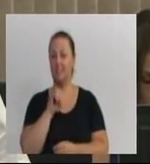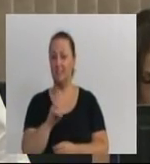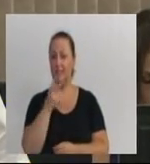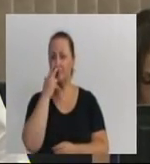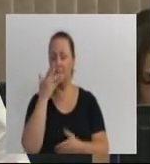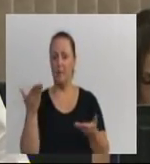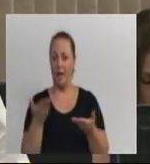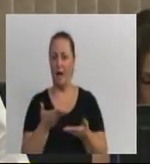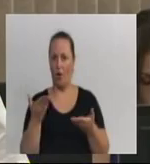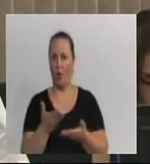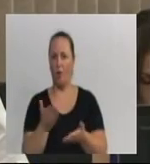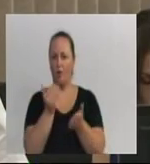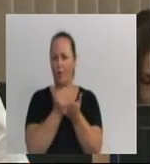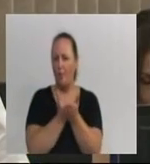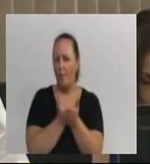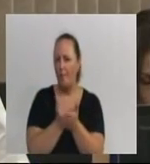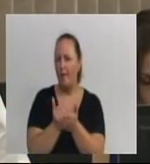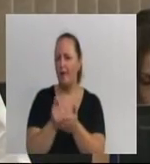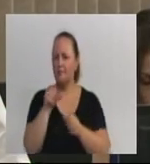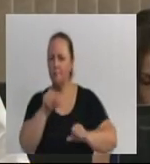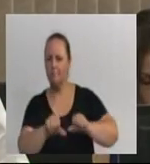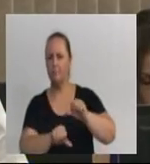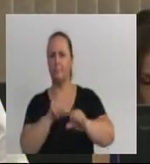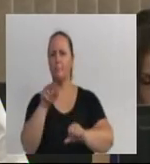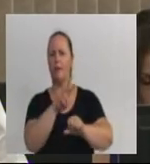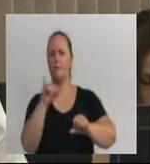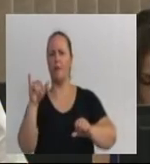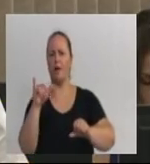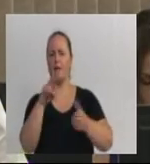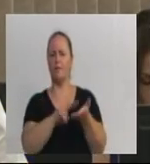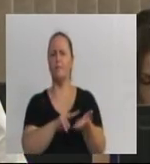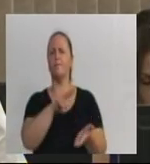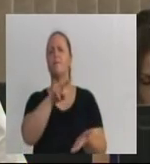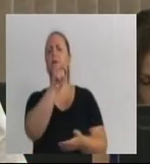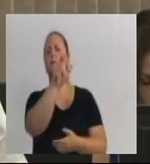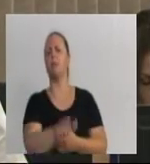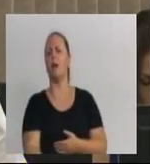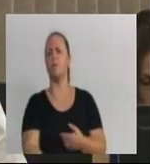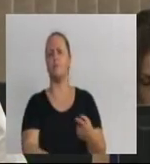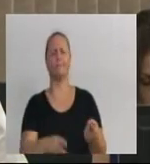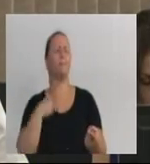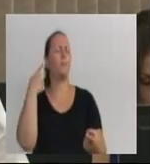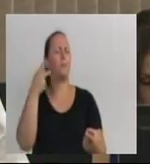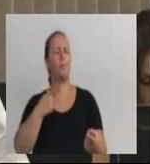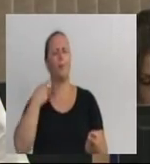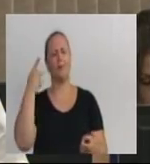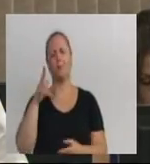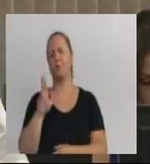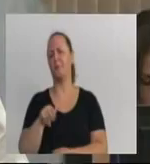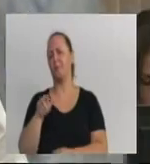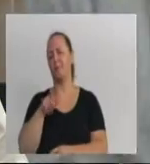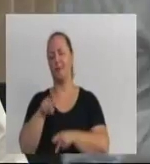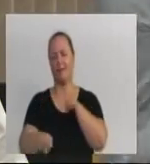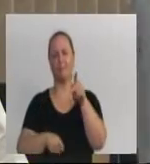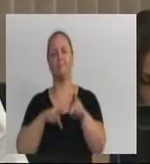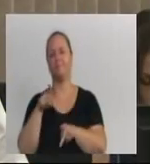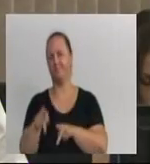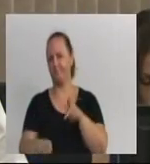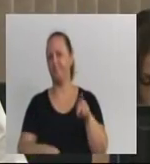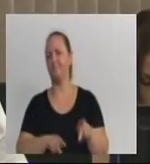vai beneficiar o político e não vai beneficiar o povo. Na situação em que nós